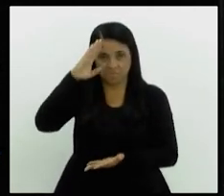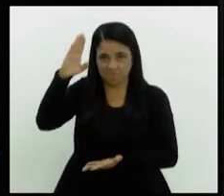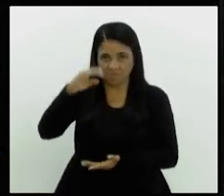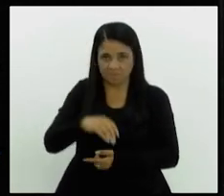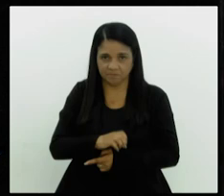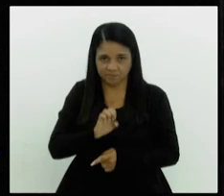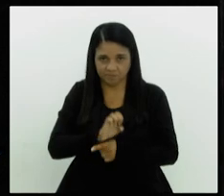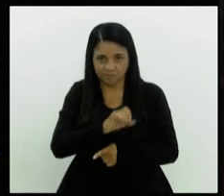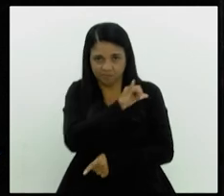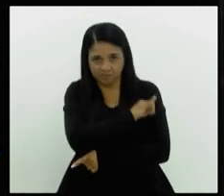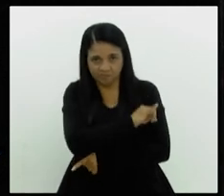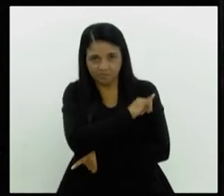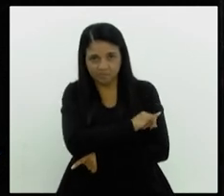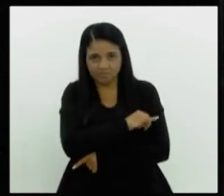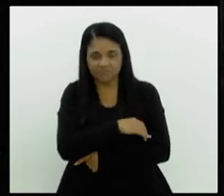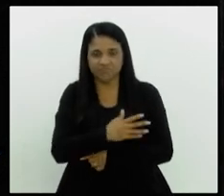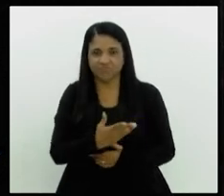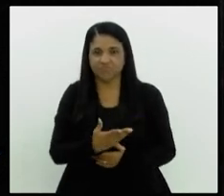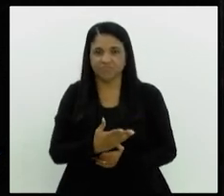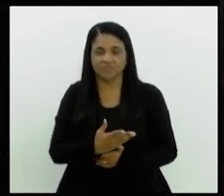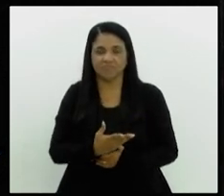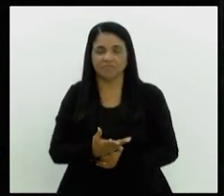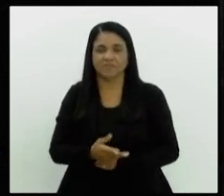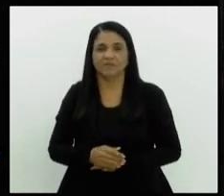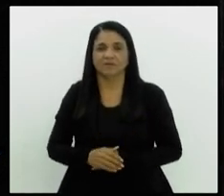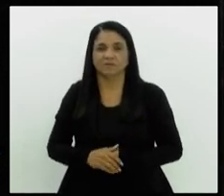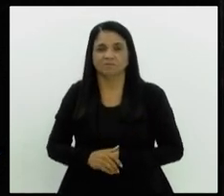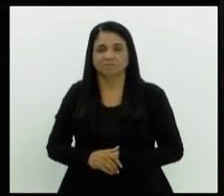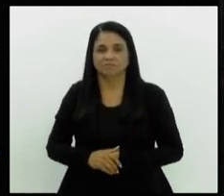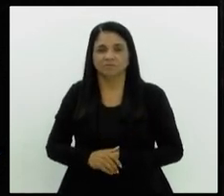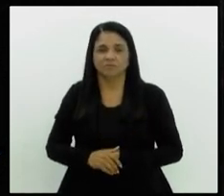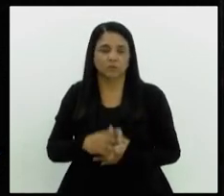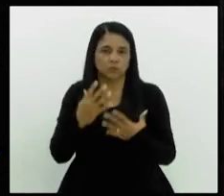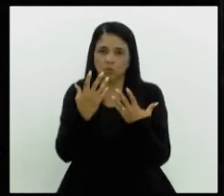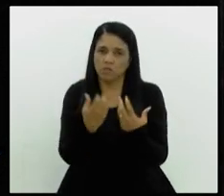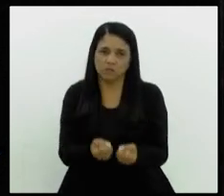Isso é o fim da picada.